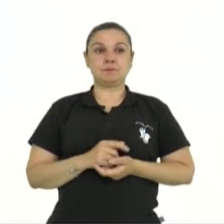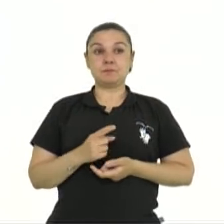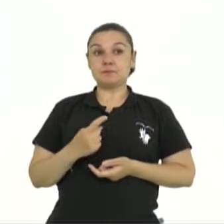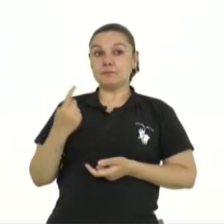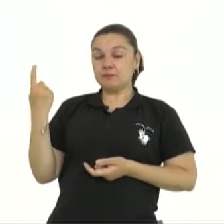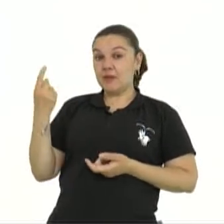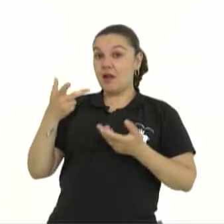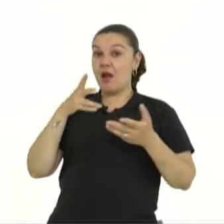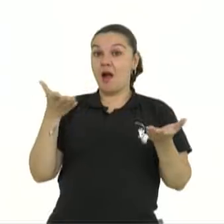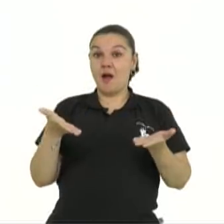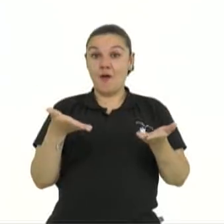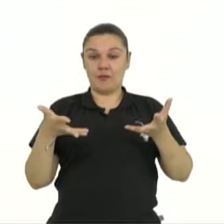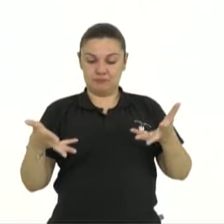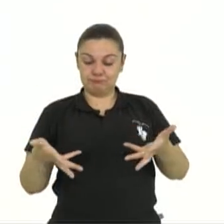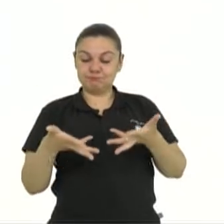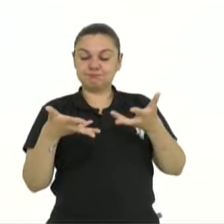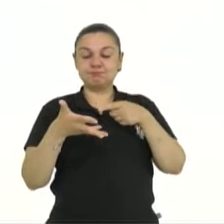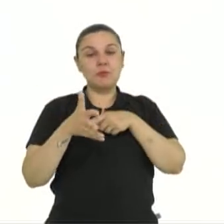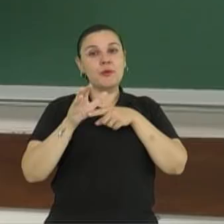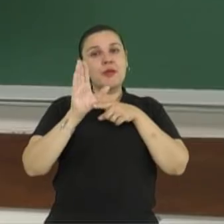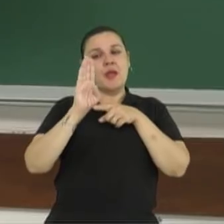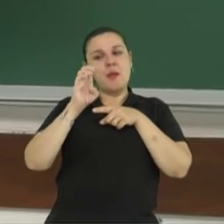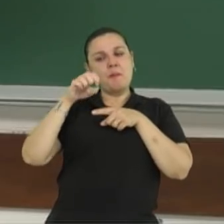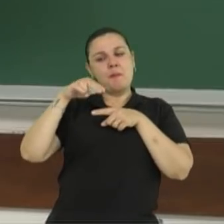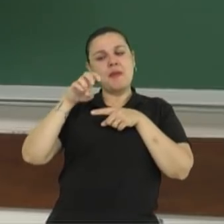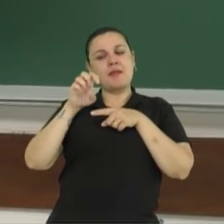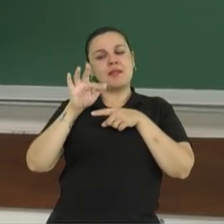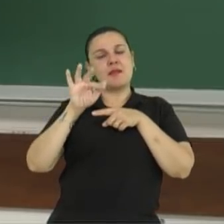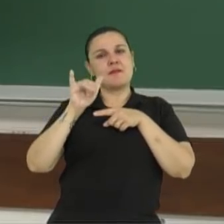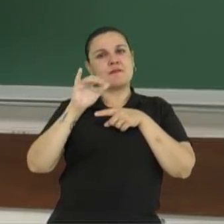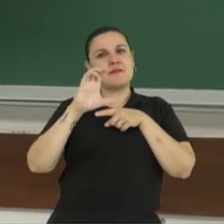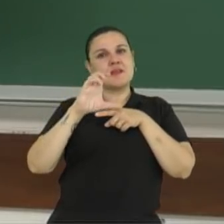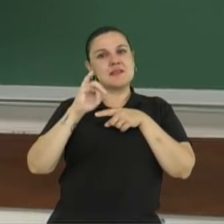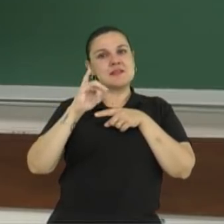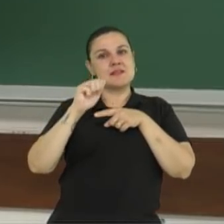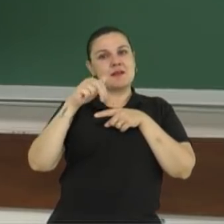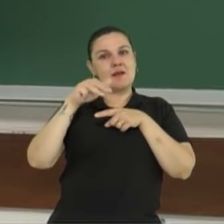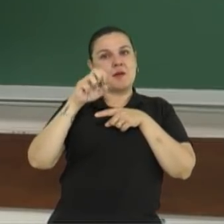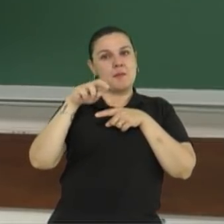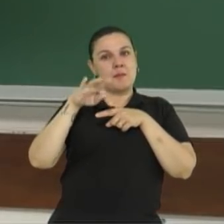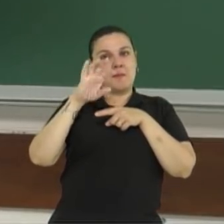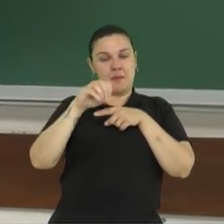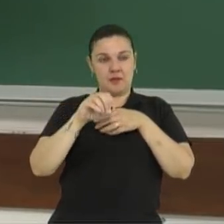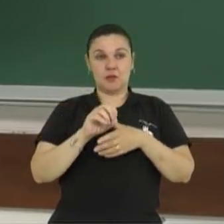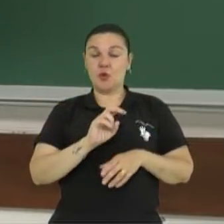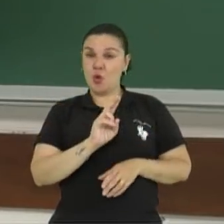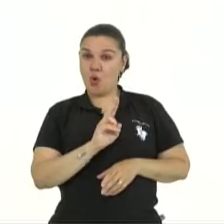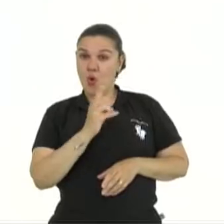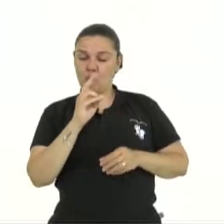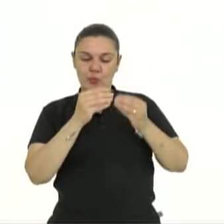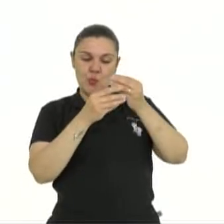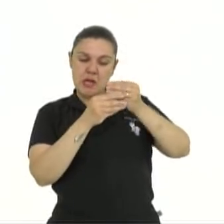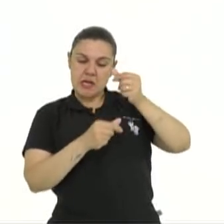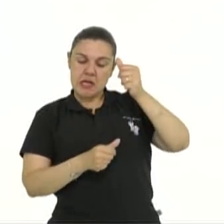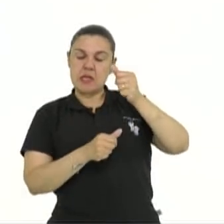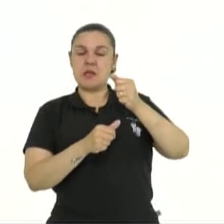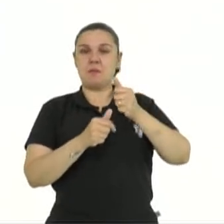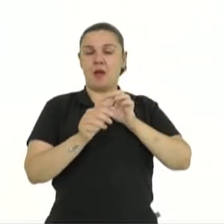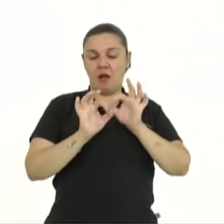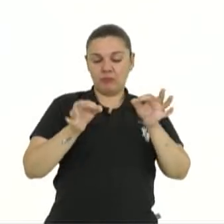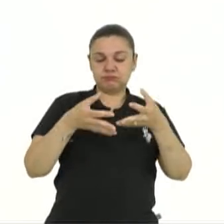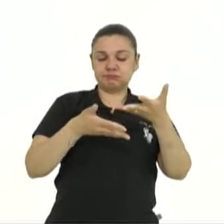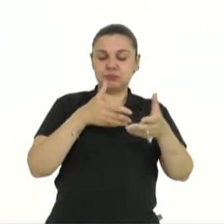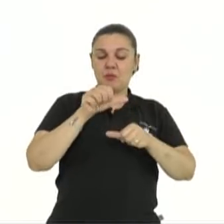Indústria de beneficiamento. Que indústria é essa? É aquela que beneficia ou refina um